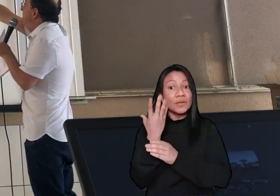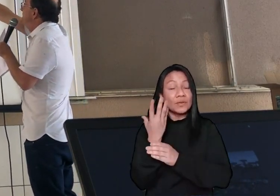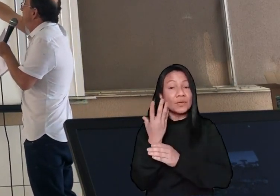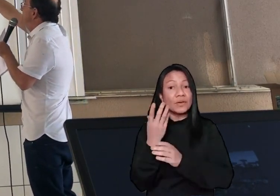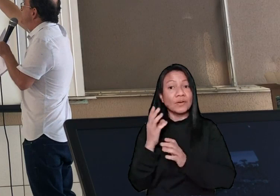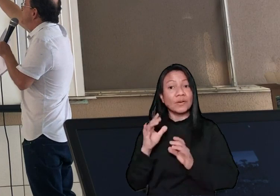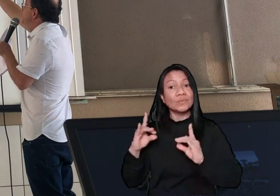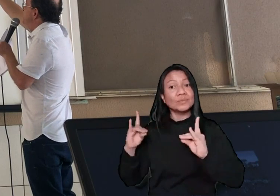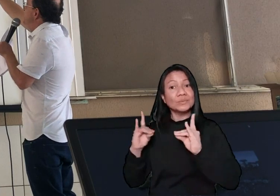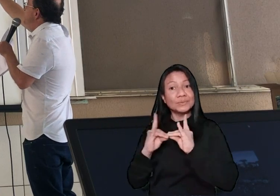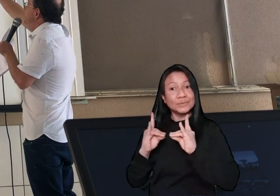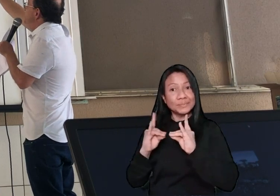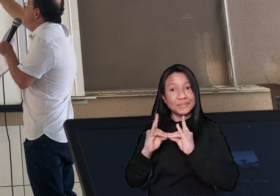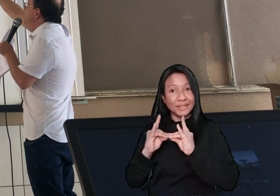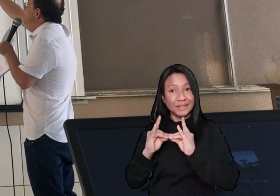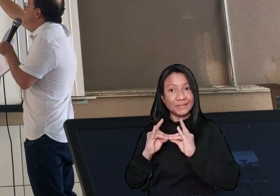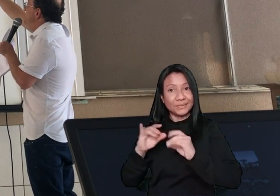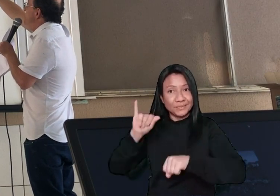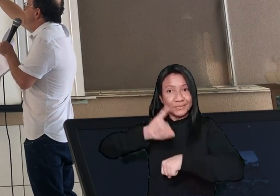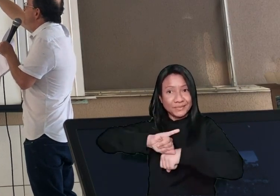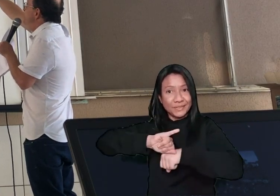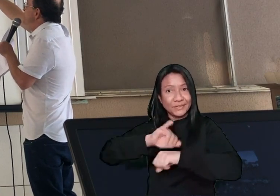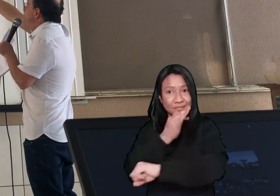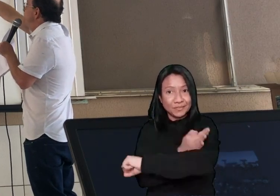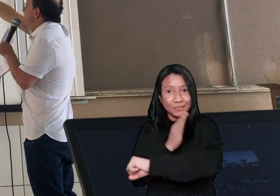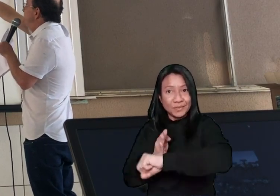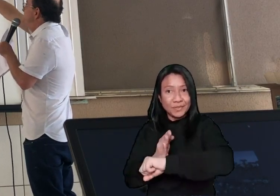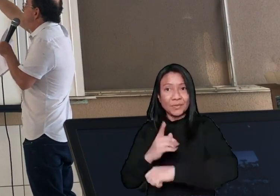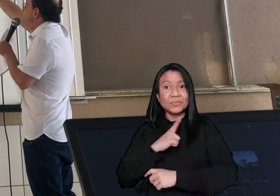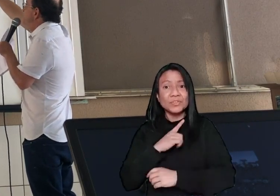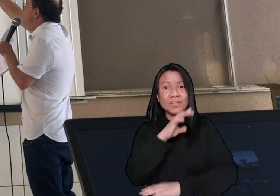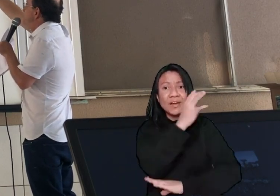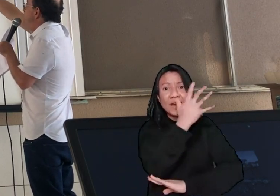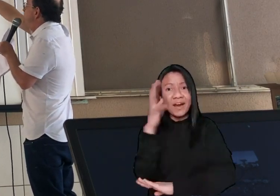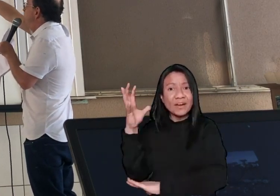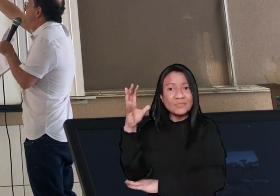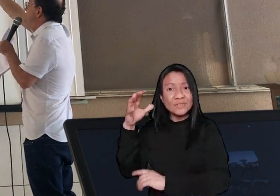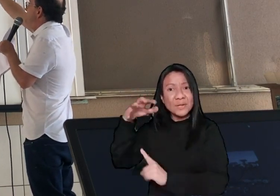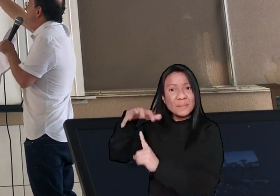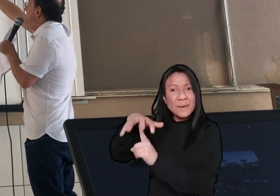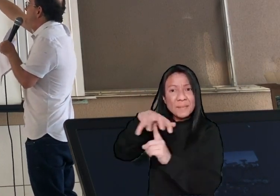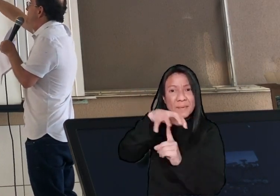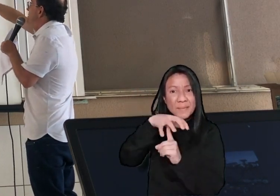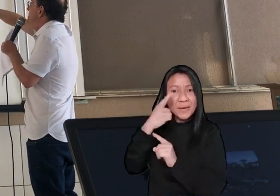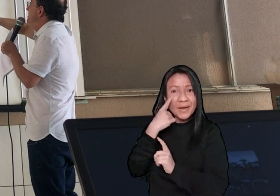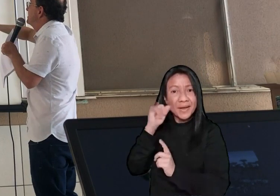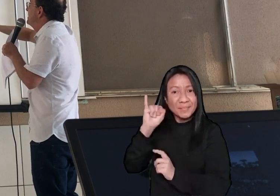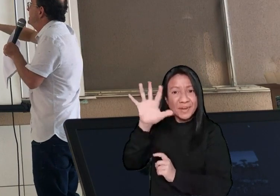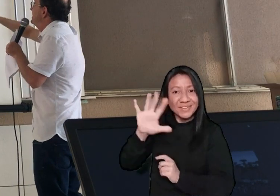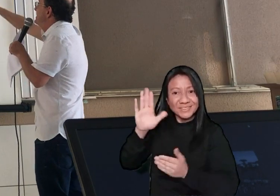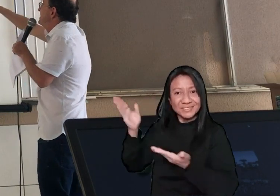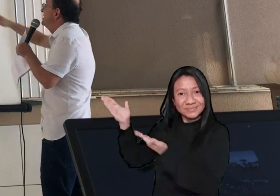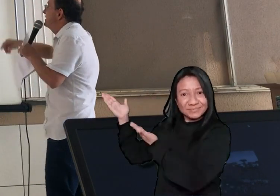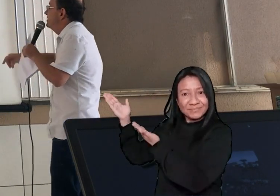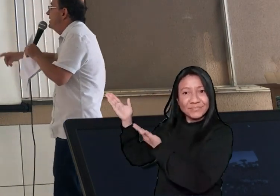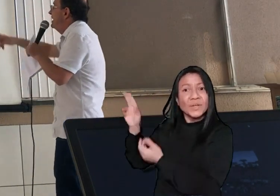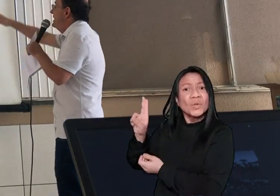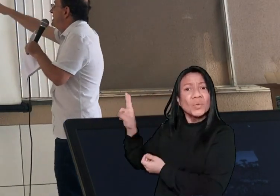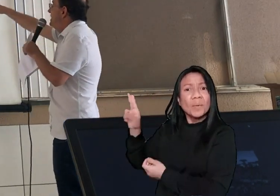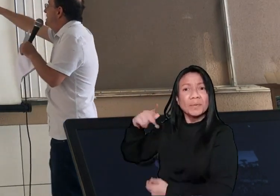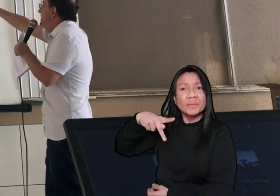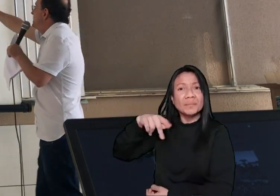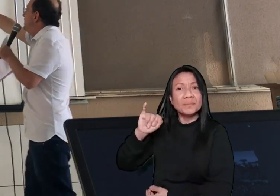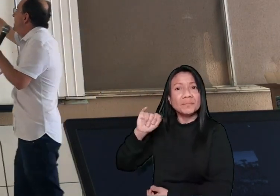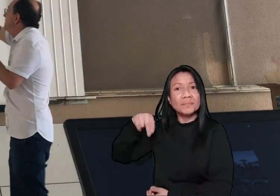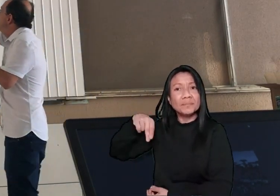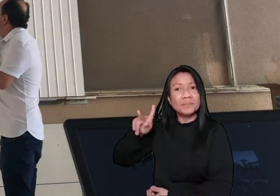que tinha atrás. E hoje, atrás, é um supermercado, um atacado. Tá? Então,